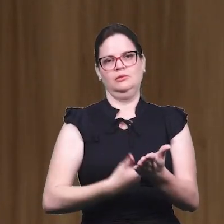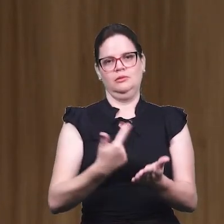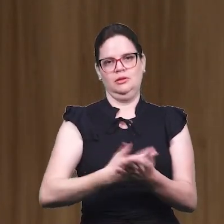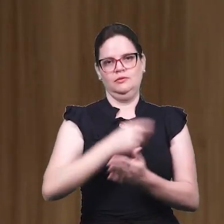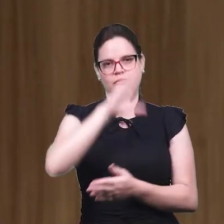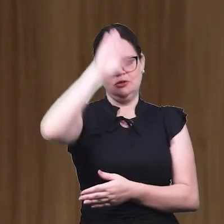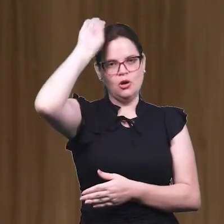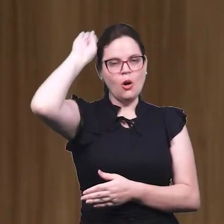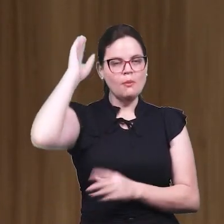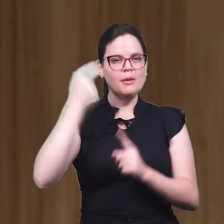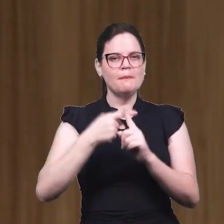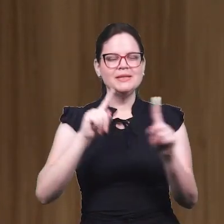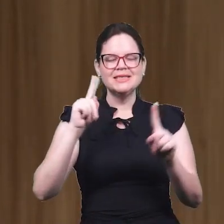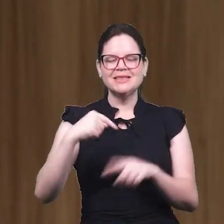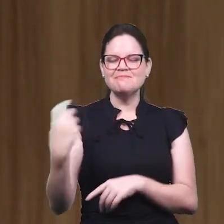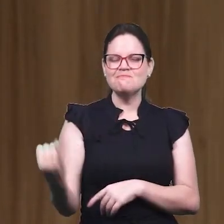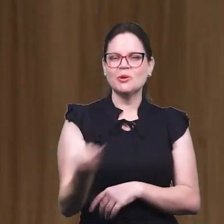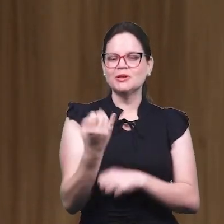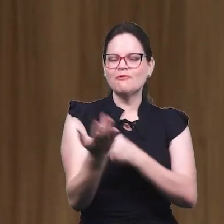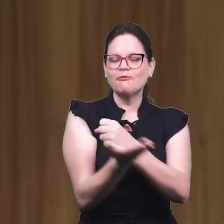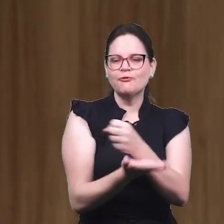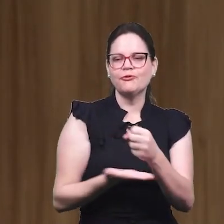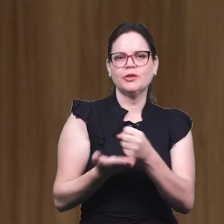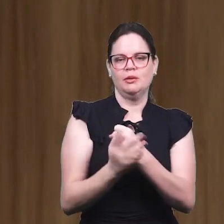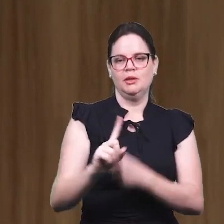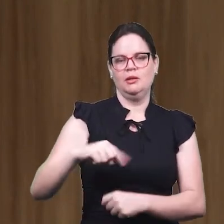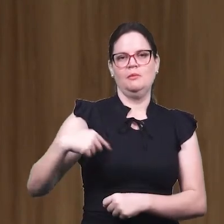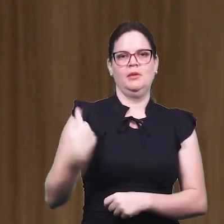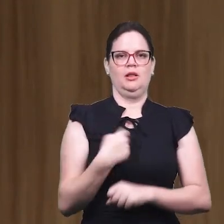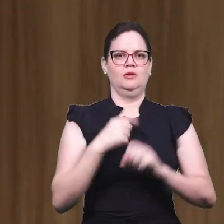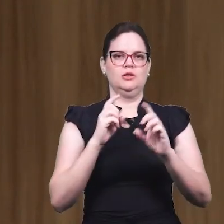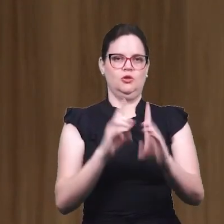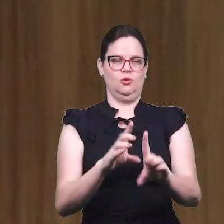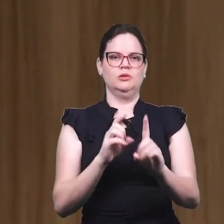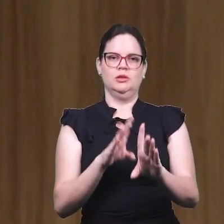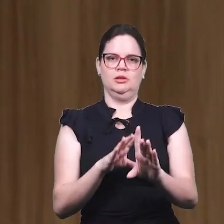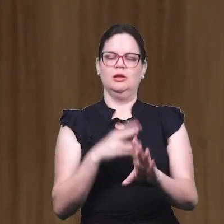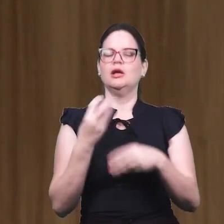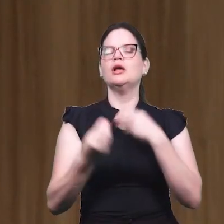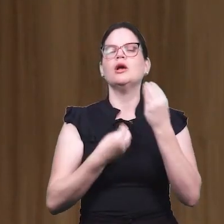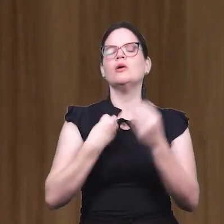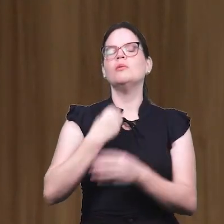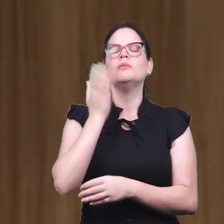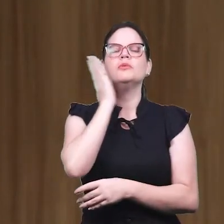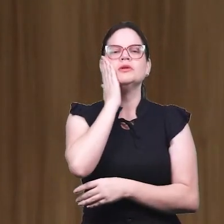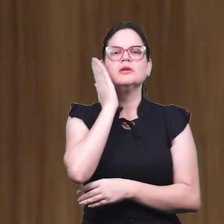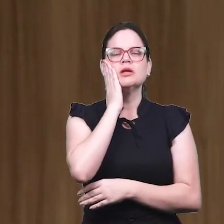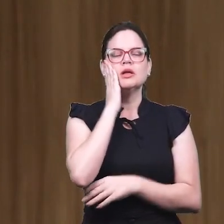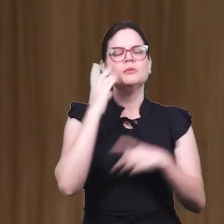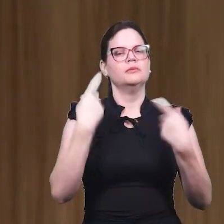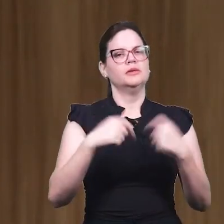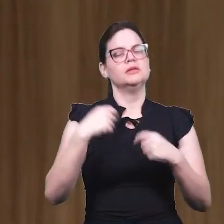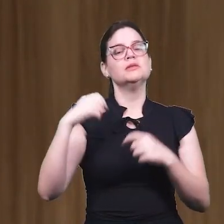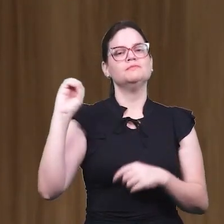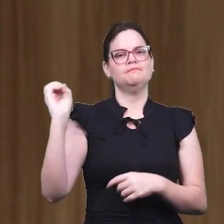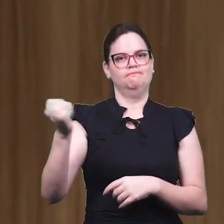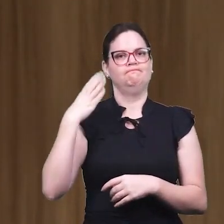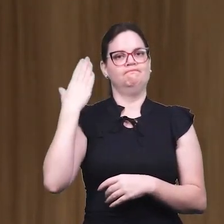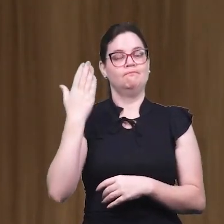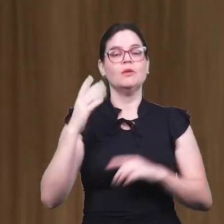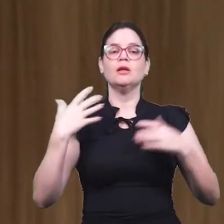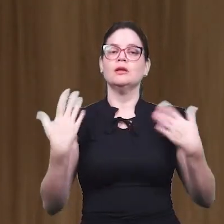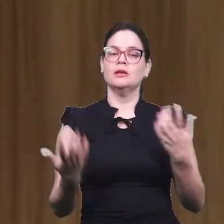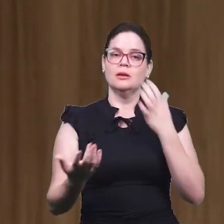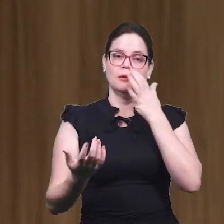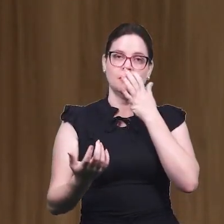o Evangelho e que não podem ser entendidos de outra forma senão por revelação. Então, Paulo, nós vamos